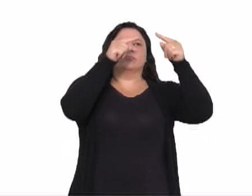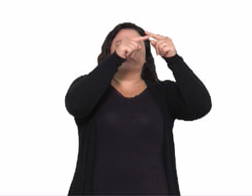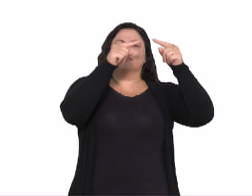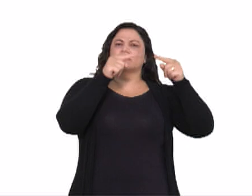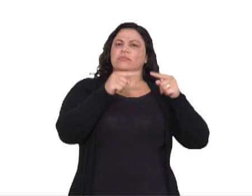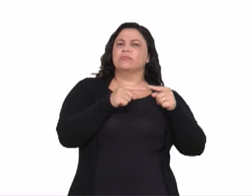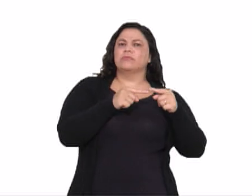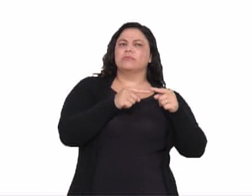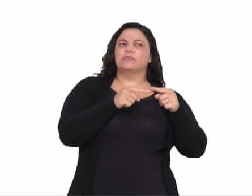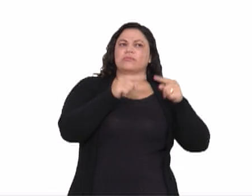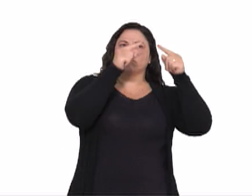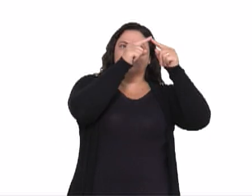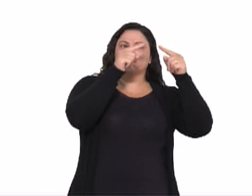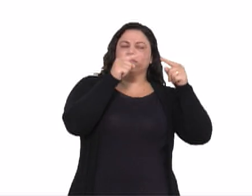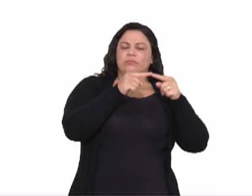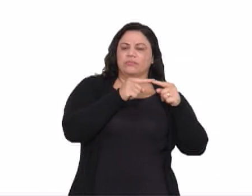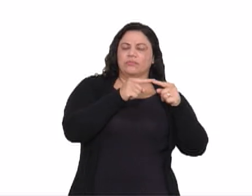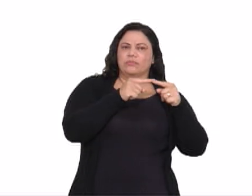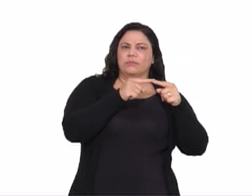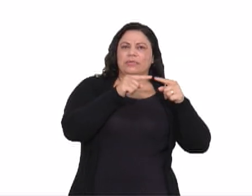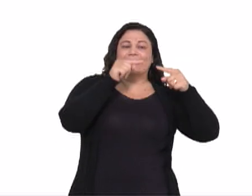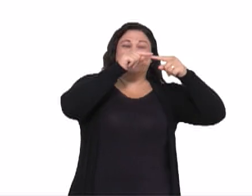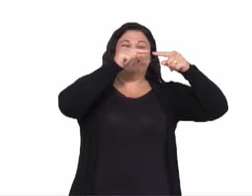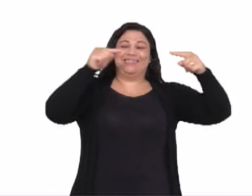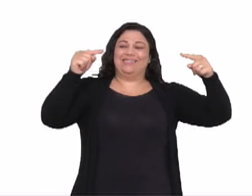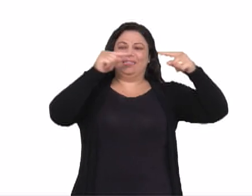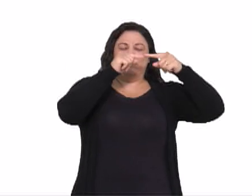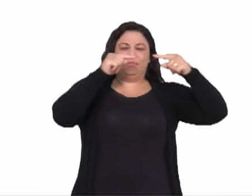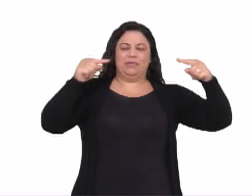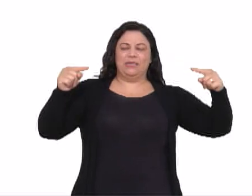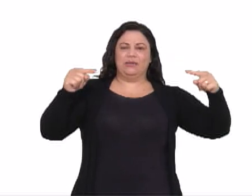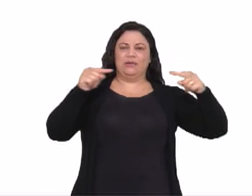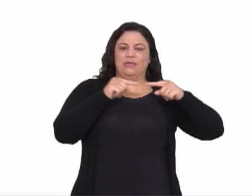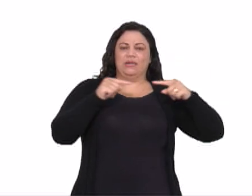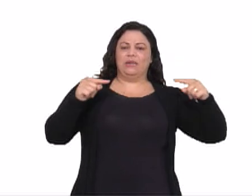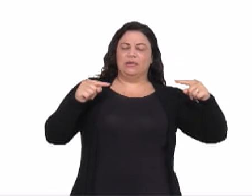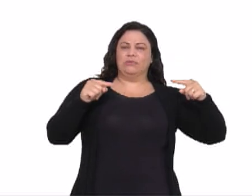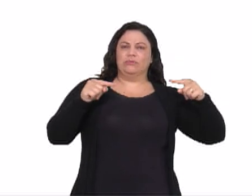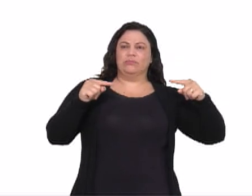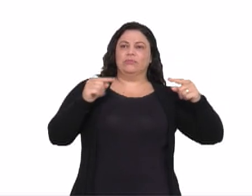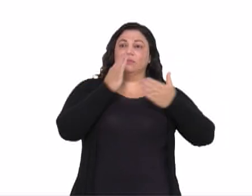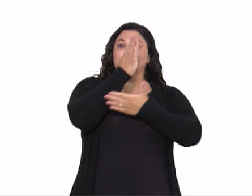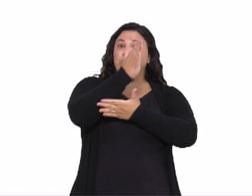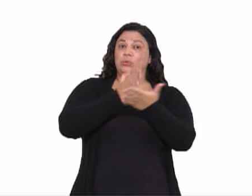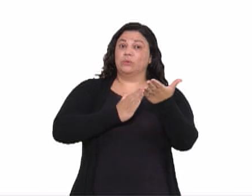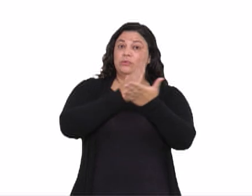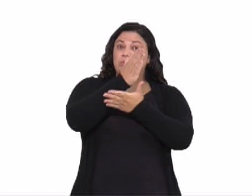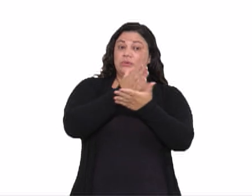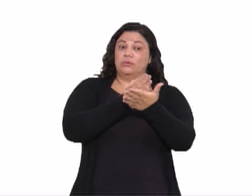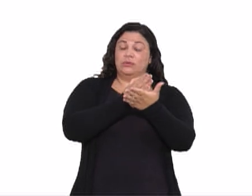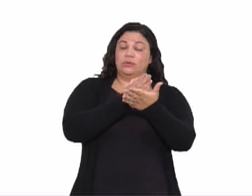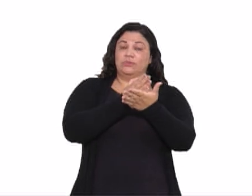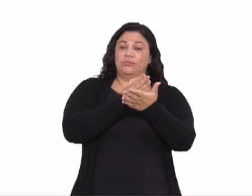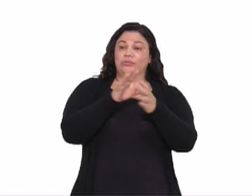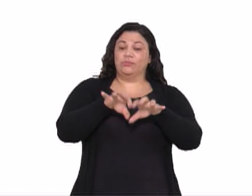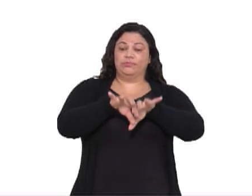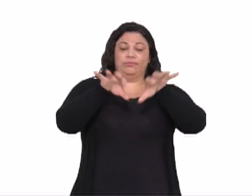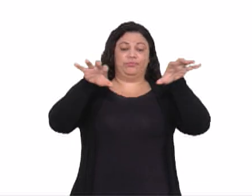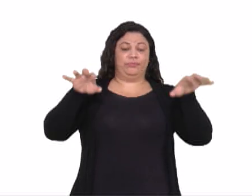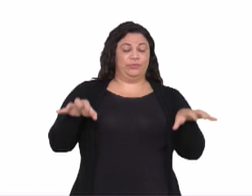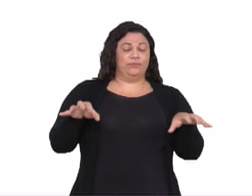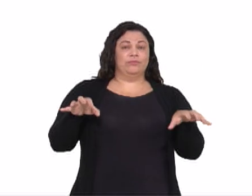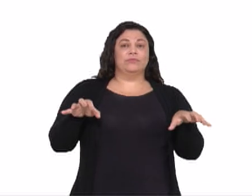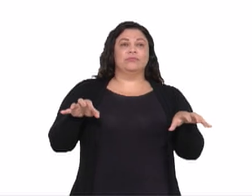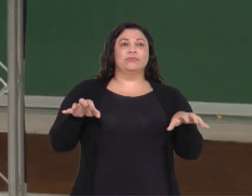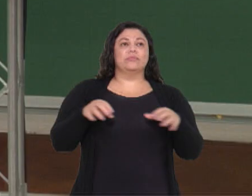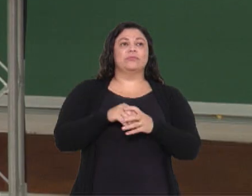que o raio a gente já viu. Segmento de reta que passa pelo centro da figura, dividindo em duas metades iguais, que é o raio. Corda é um segmento de reta que une dois